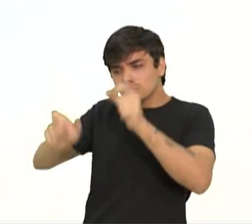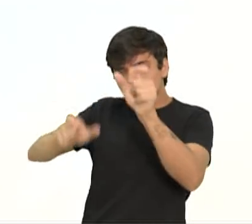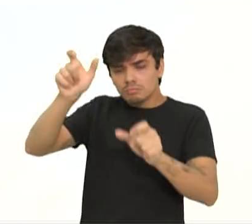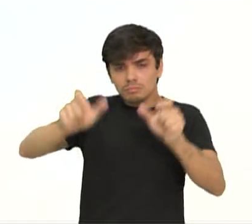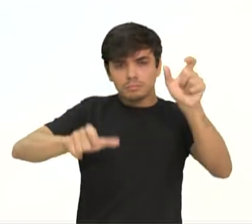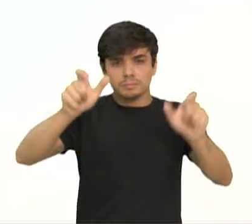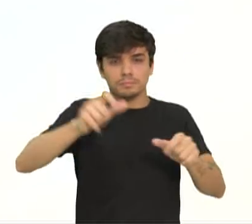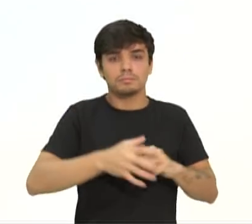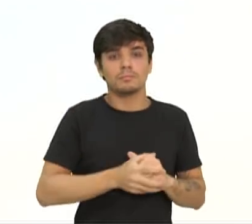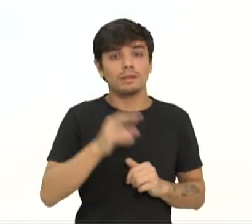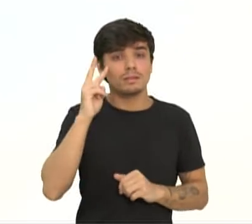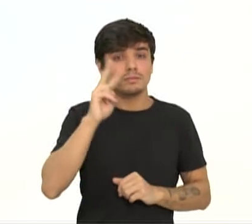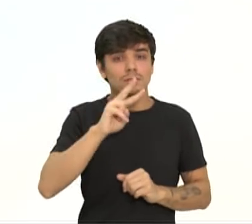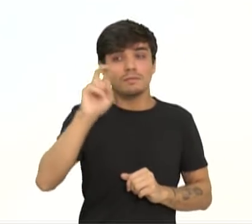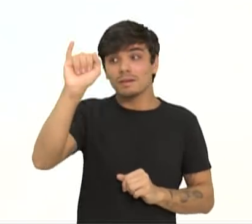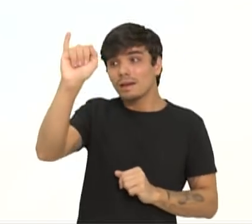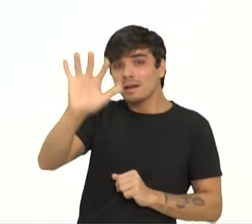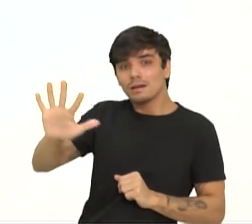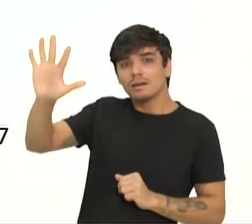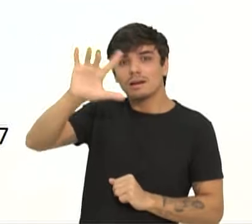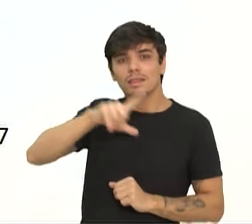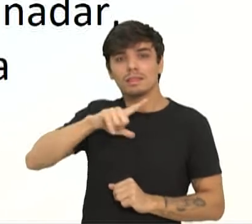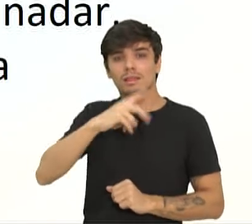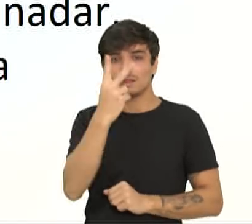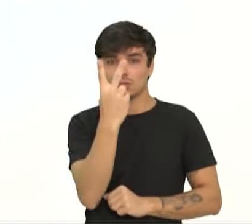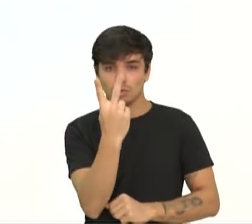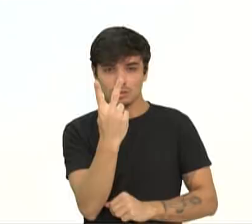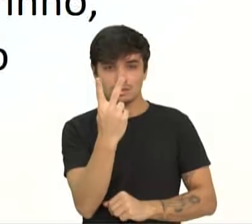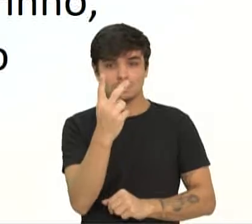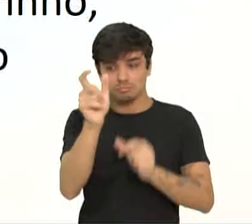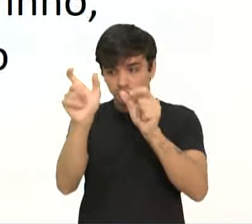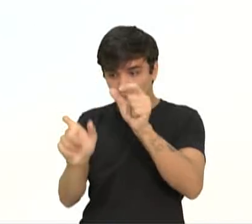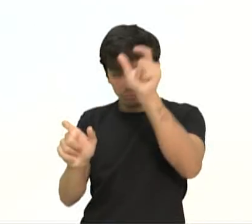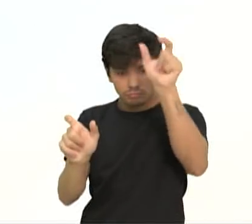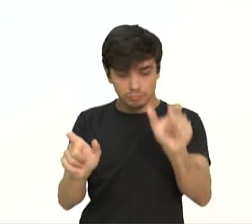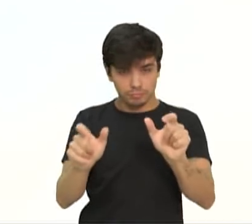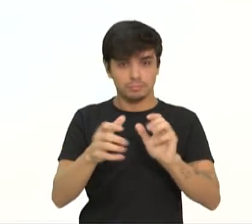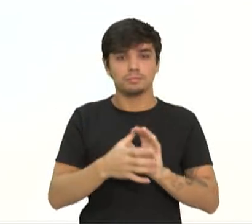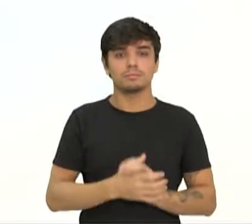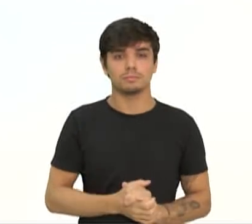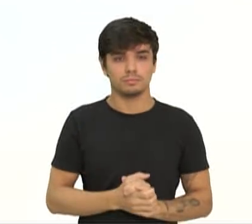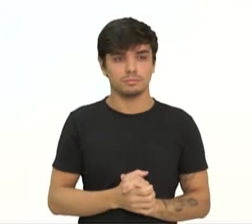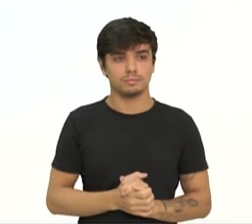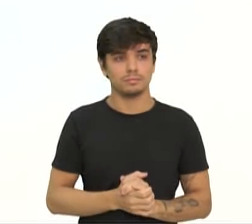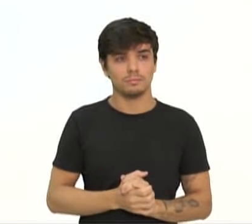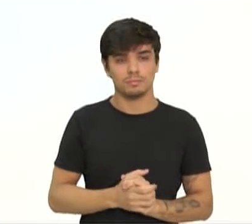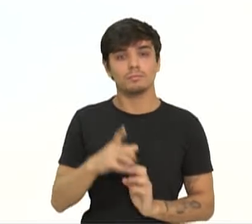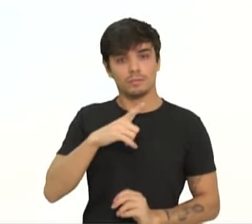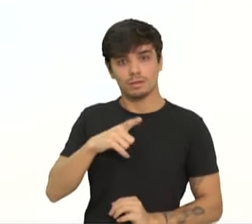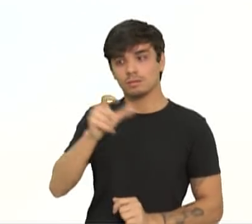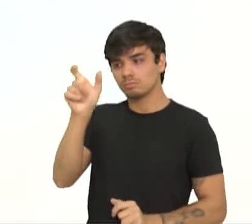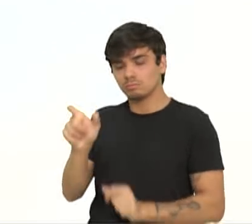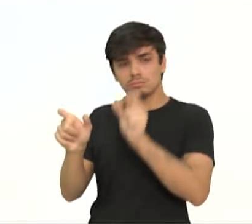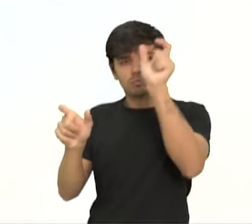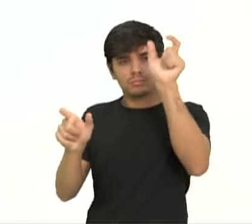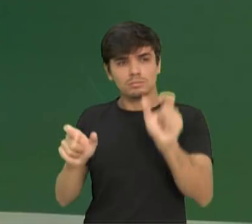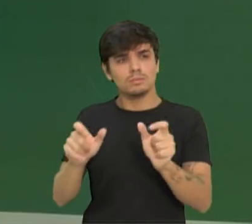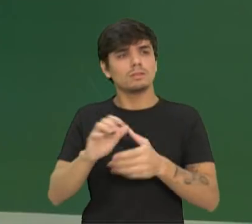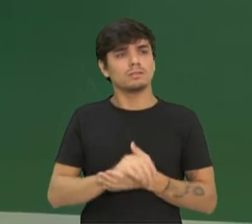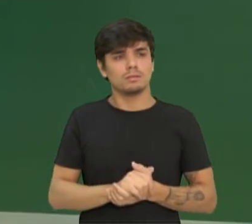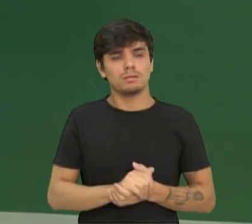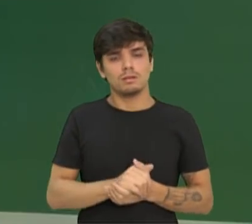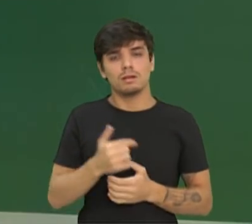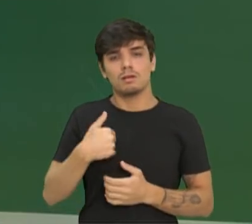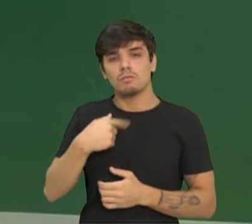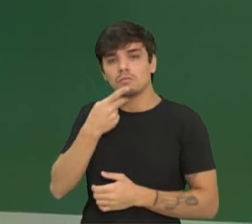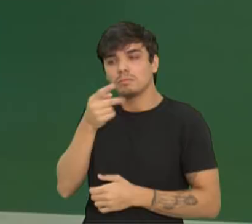você verificou, havia 2 personagens, né? Vou voltar ali para a gente conferir isso junto. Temos 2 personagens, mas eu já adianto